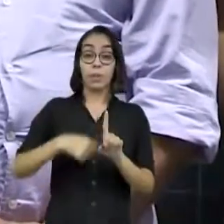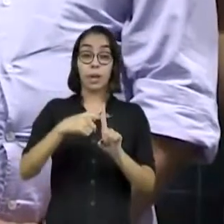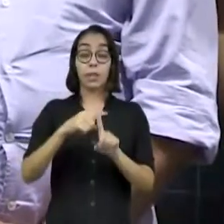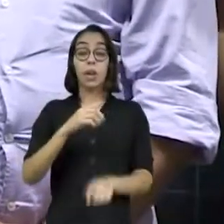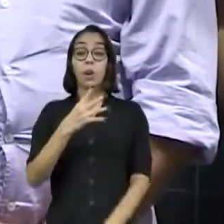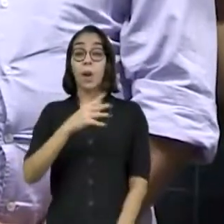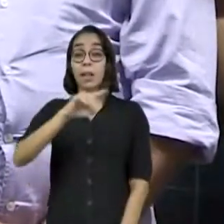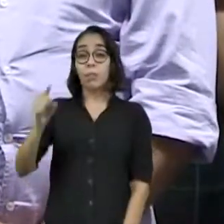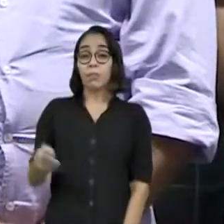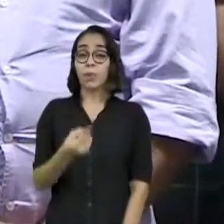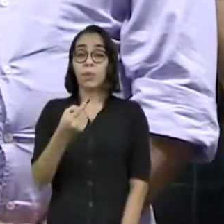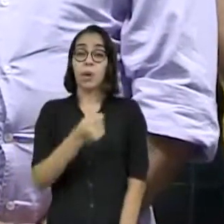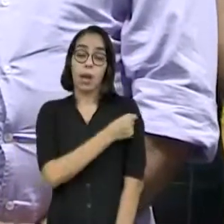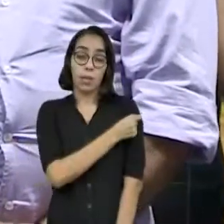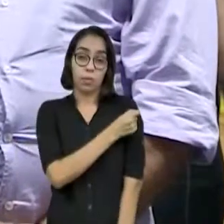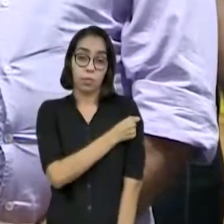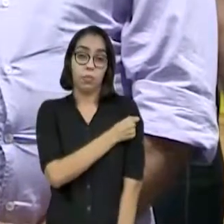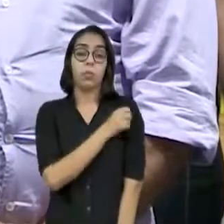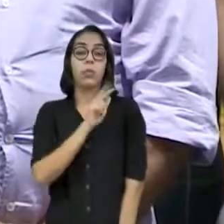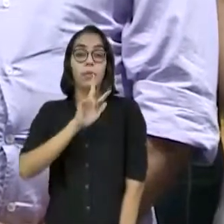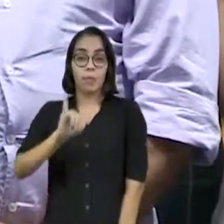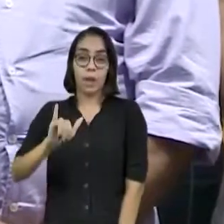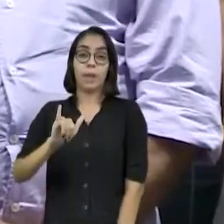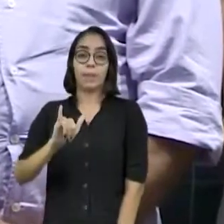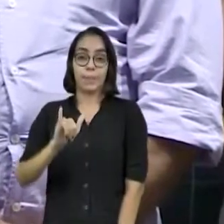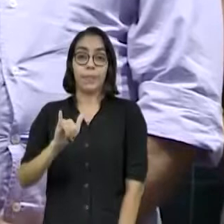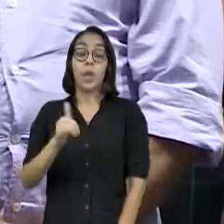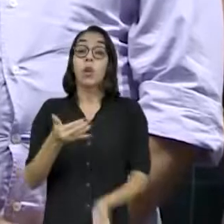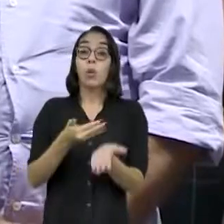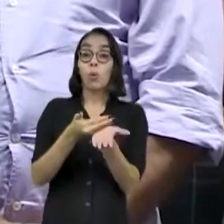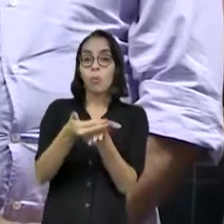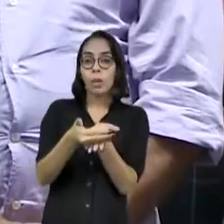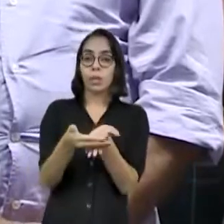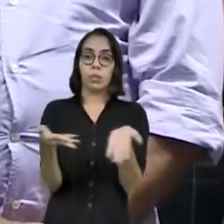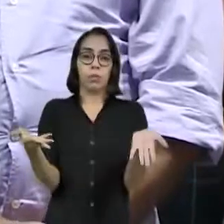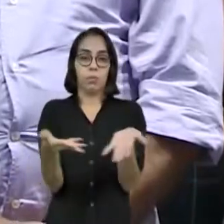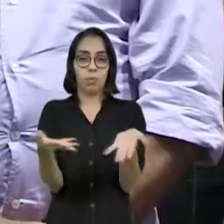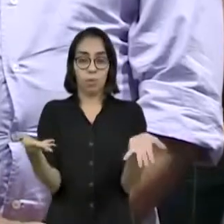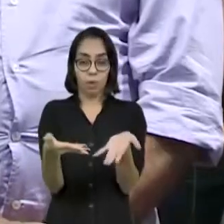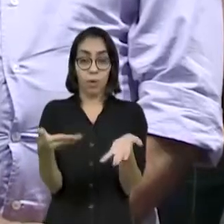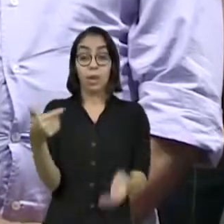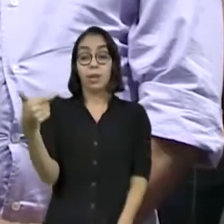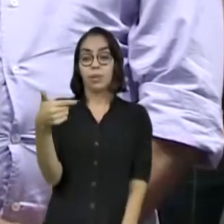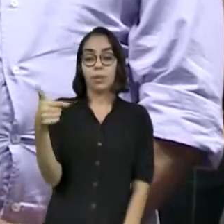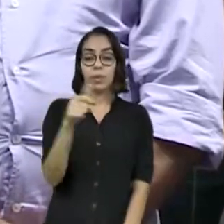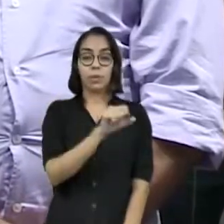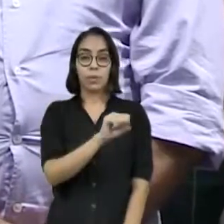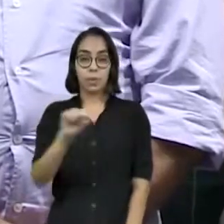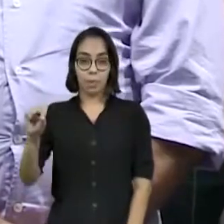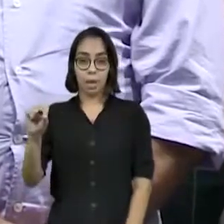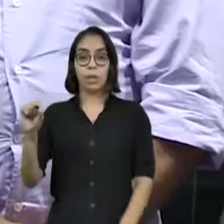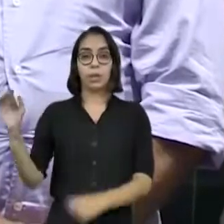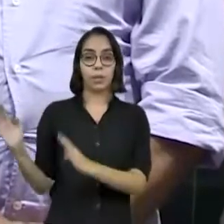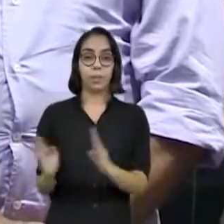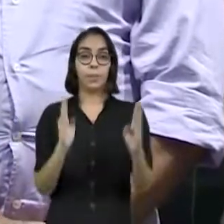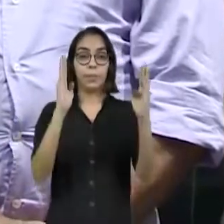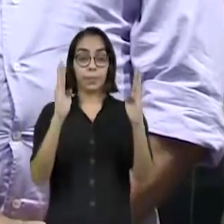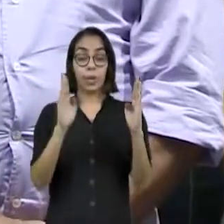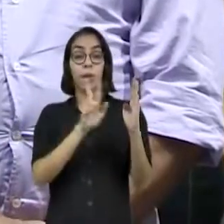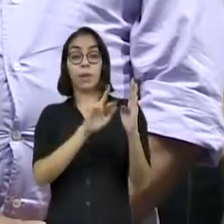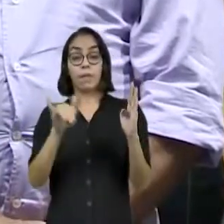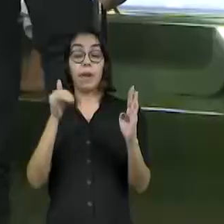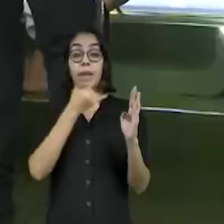estão envolvidos nesse processo, nesse momento inicial. E a partir do segundo semestre, avançaremos de acordo